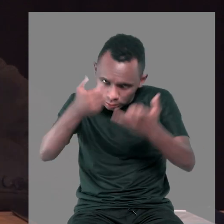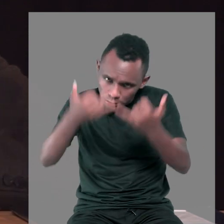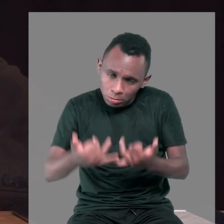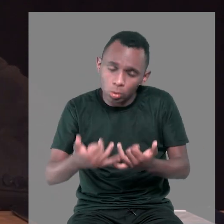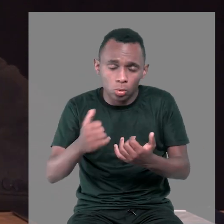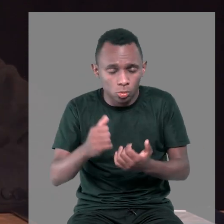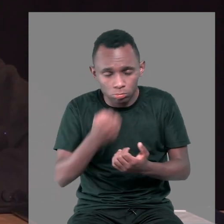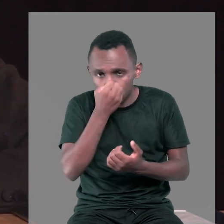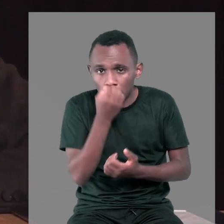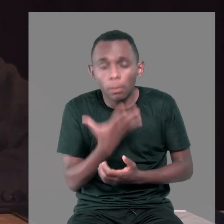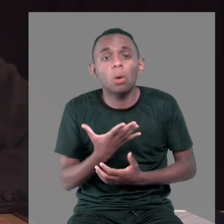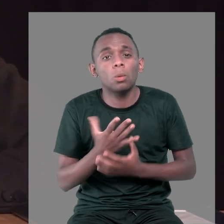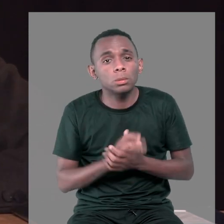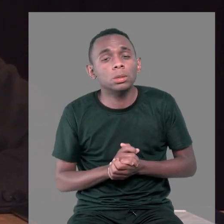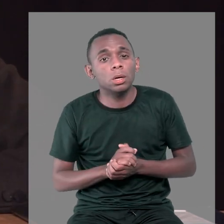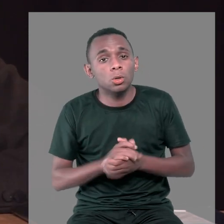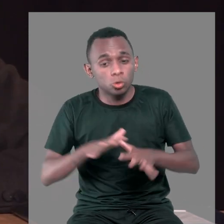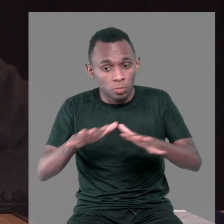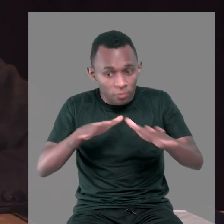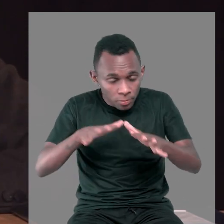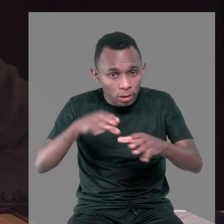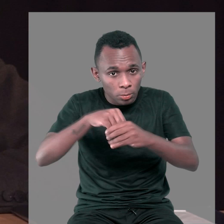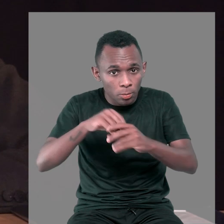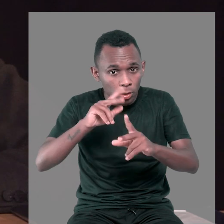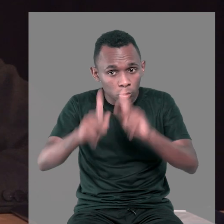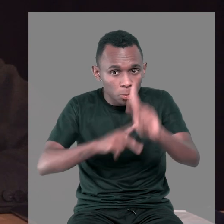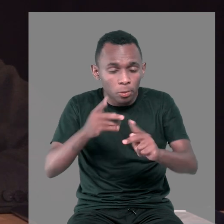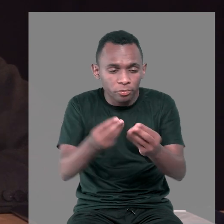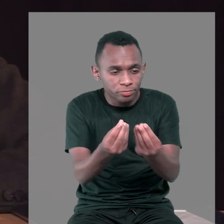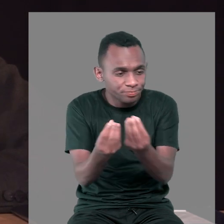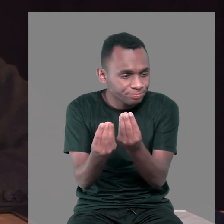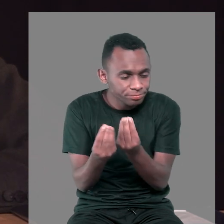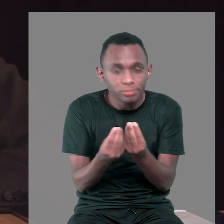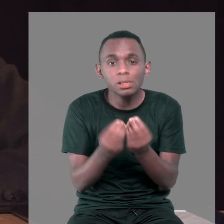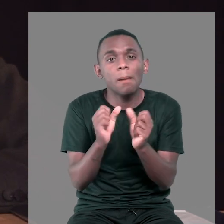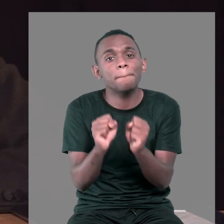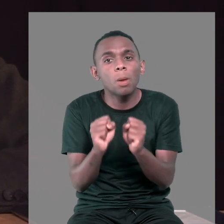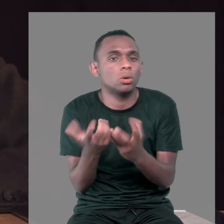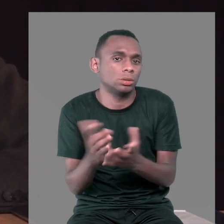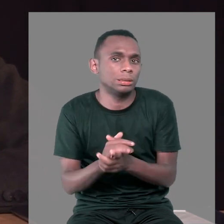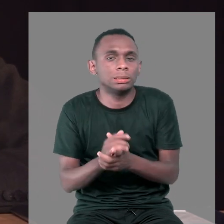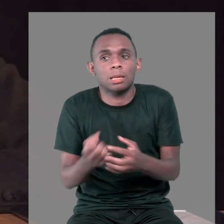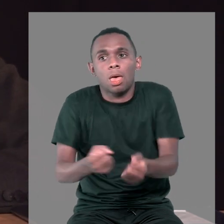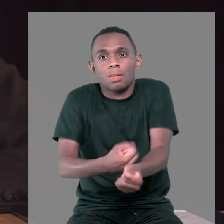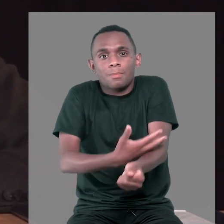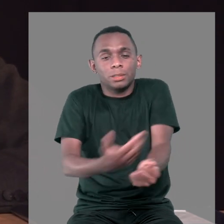reflexão, certamente. Mas, por outro lado, é preciso lembrar que a razão também guarda as suas armadilhas. E